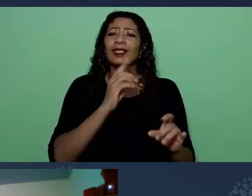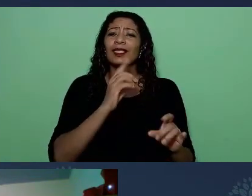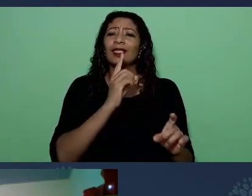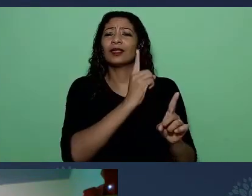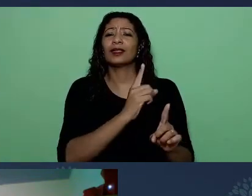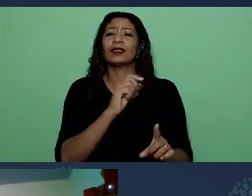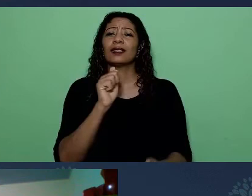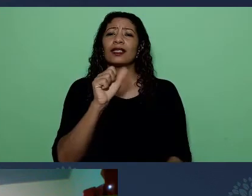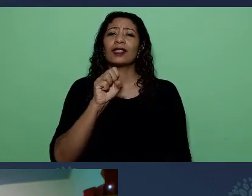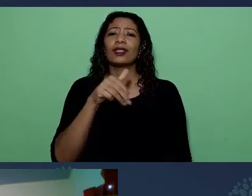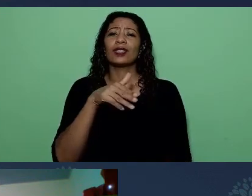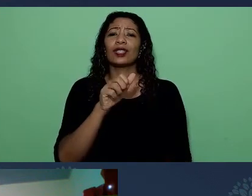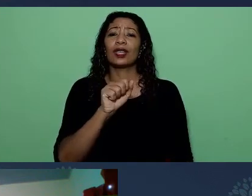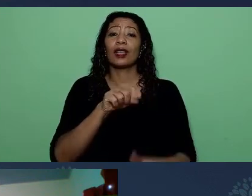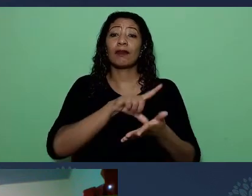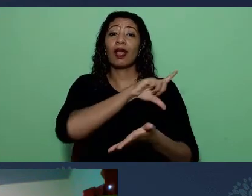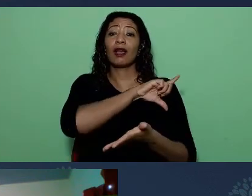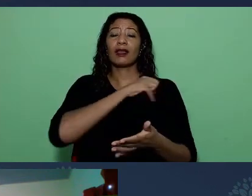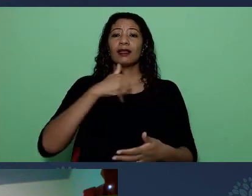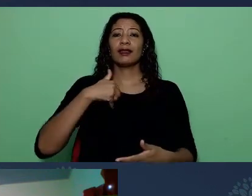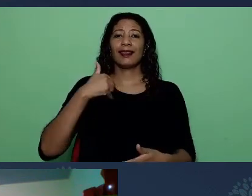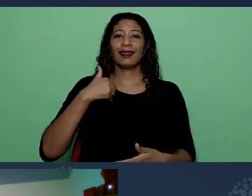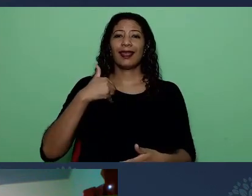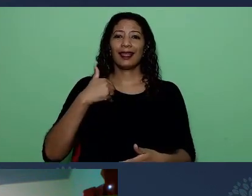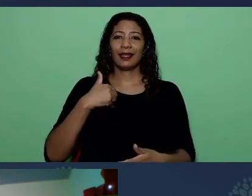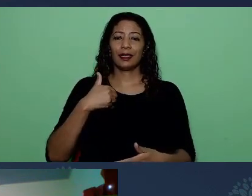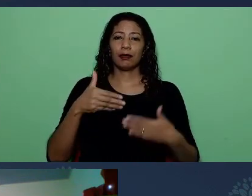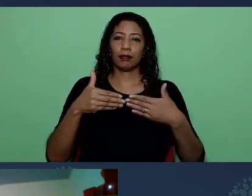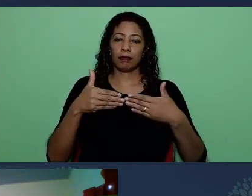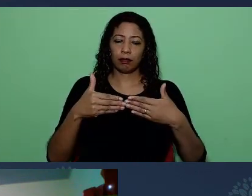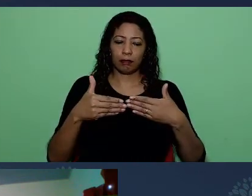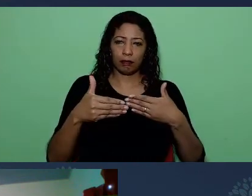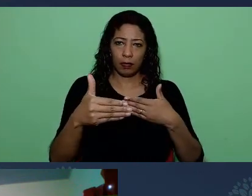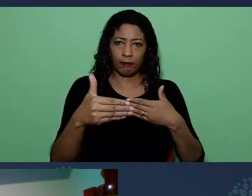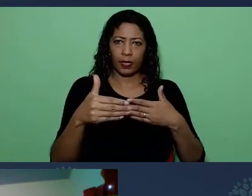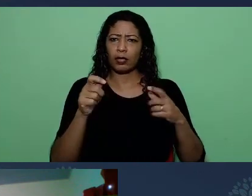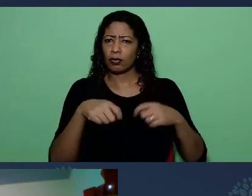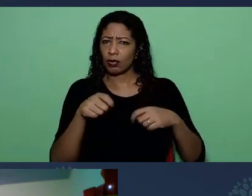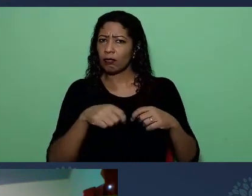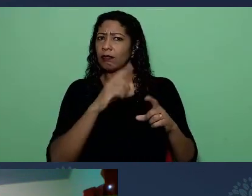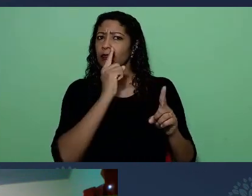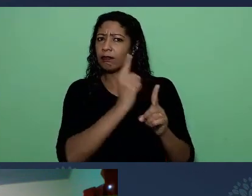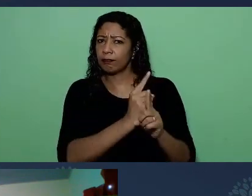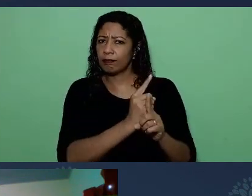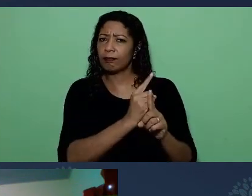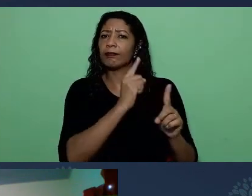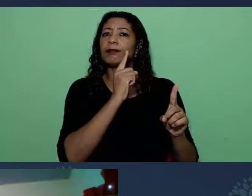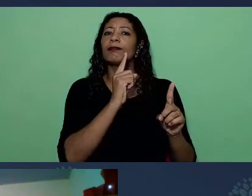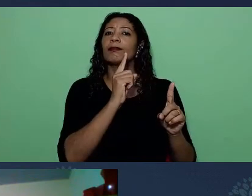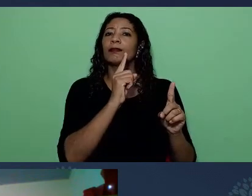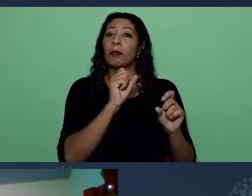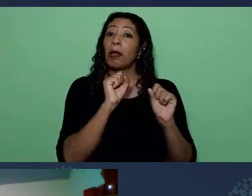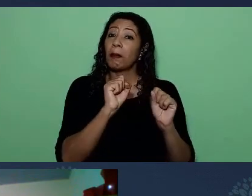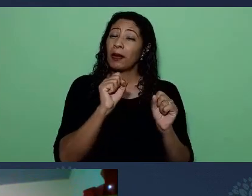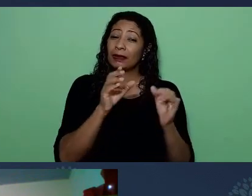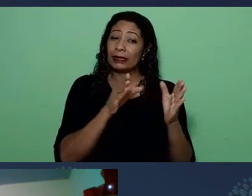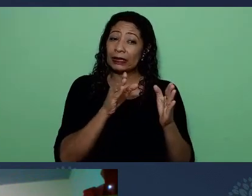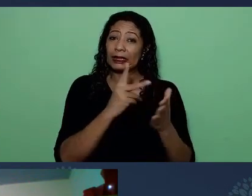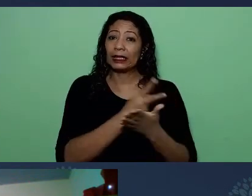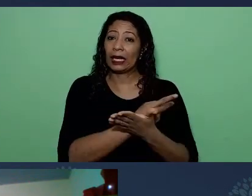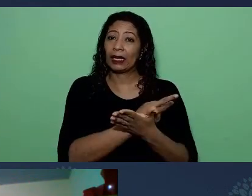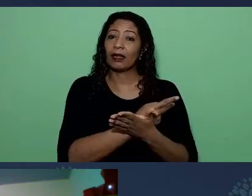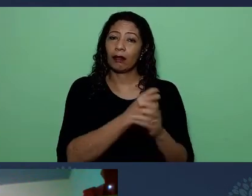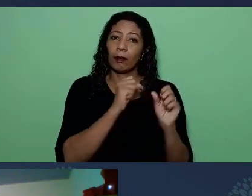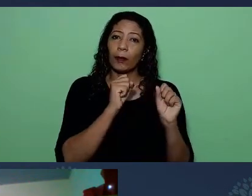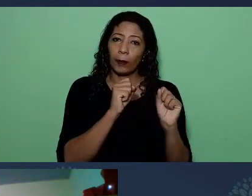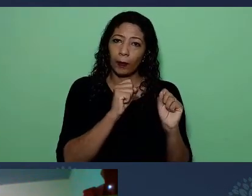asma antes dessa idade. A partir dessa idade é possível, ainda com uma margem de erro. Mas,